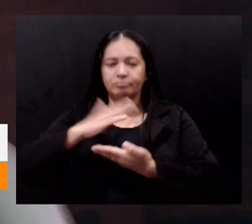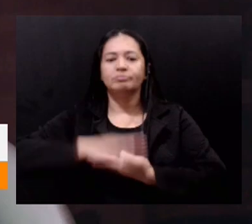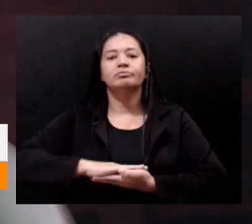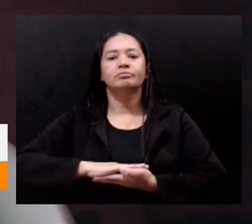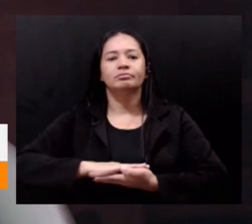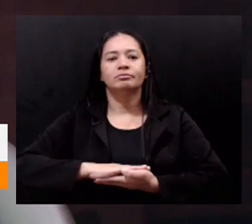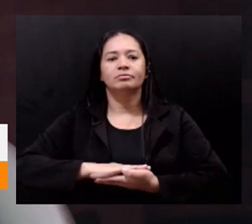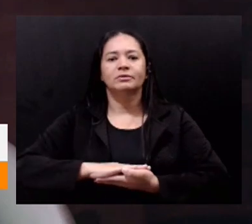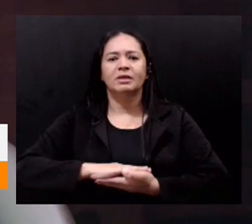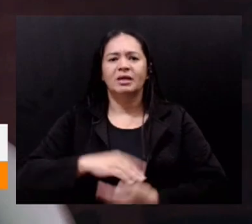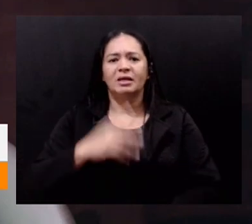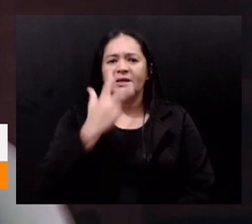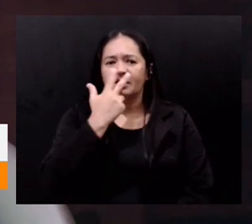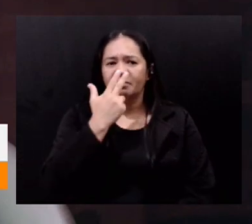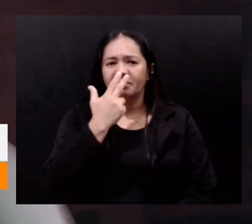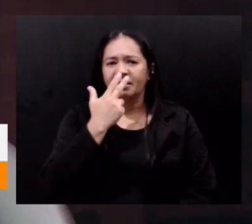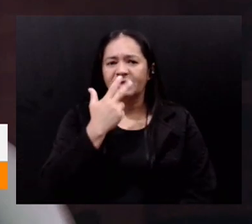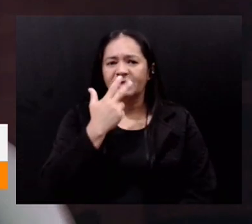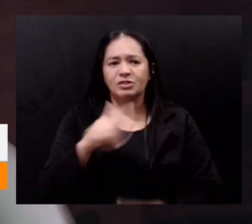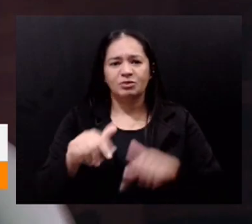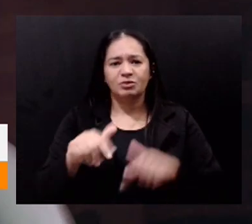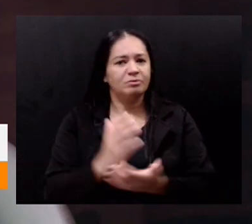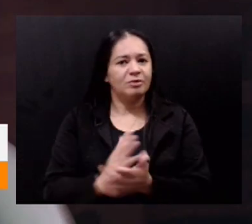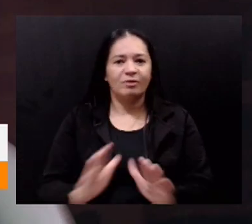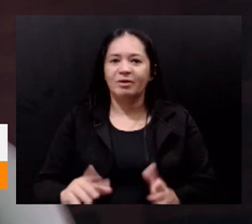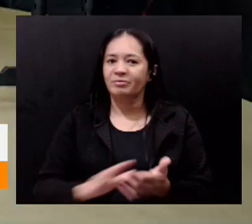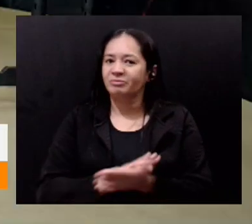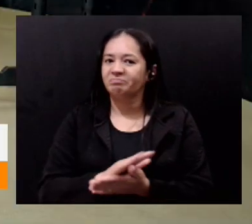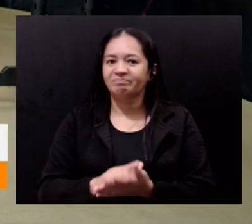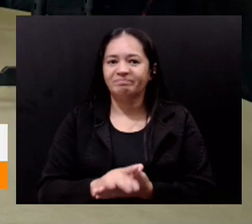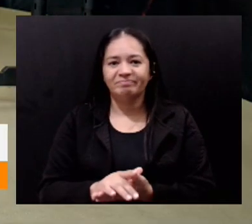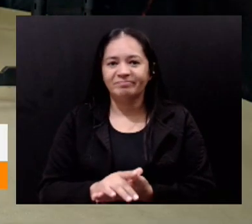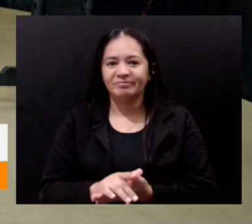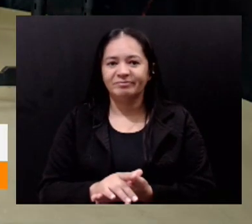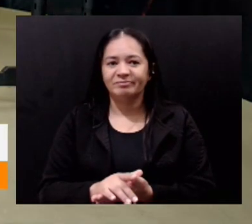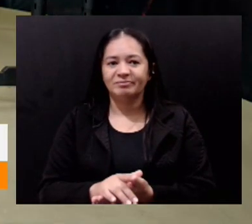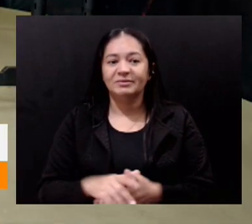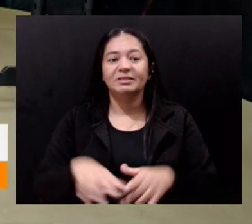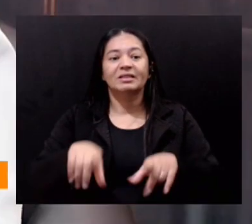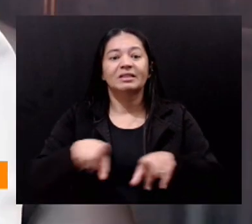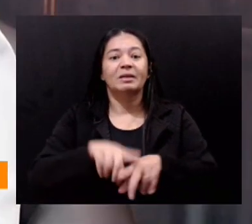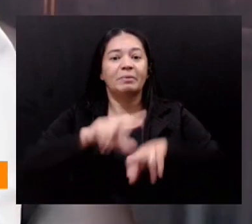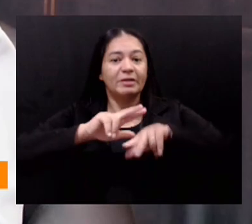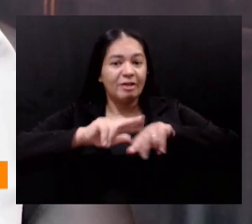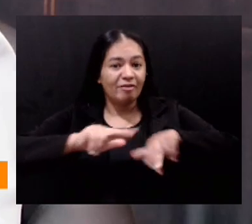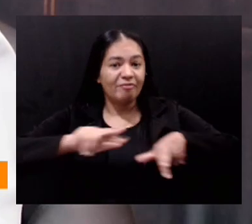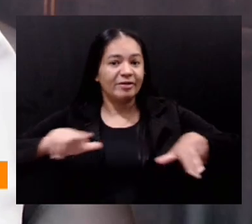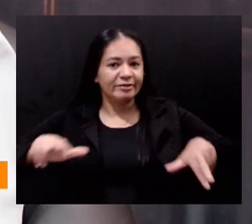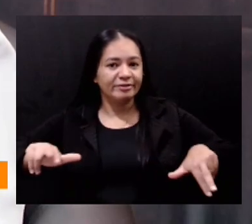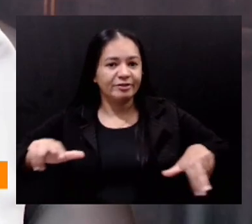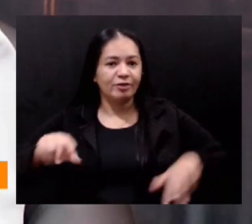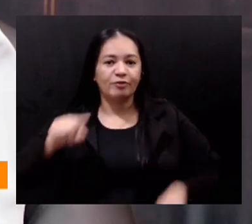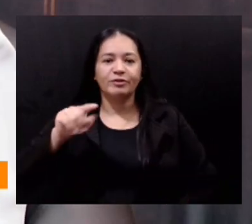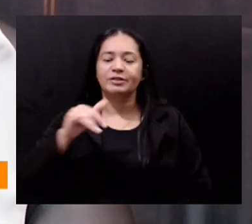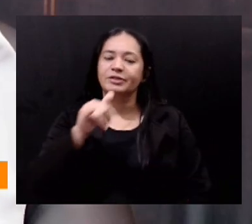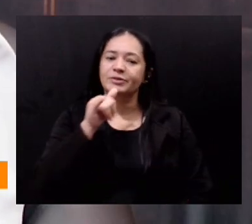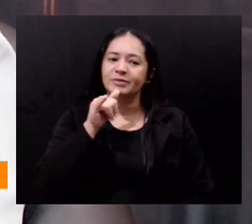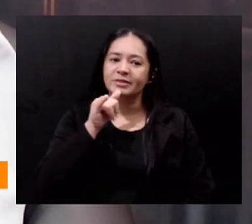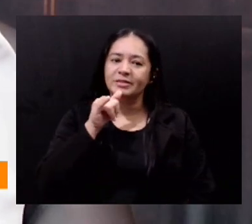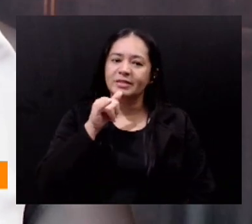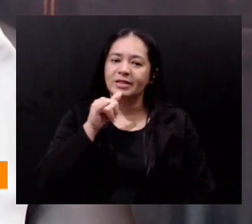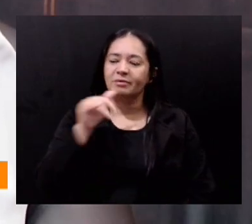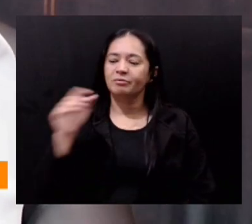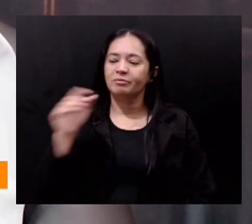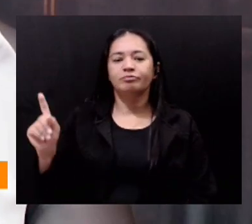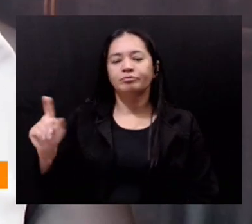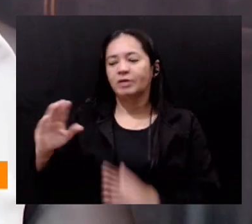seu trabalho. E também tem as diversidades, né, quando você, por exemplo, sai para trabalhar, pode